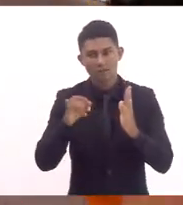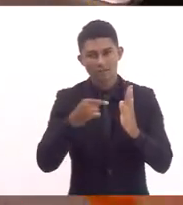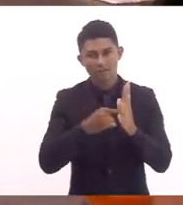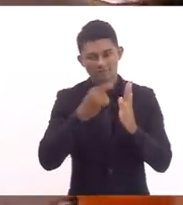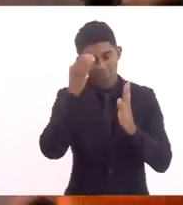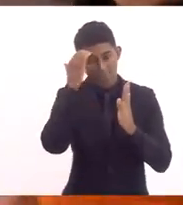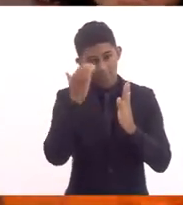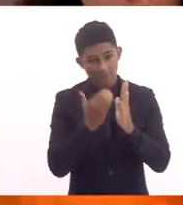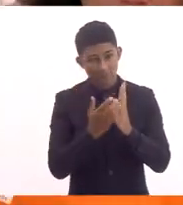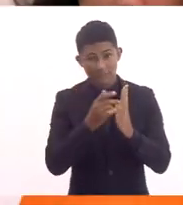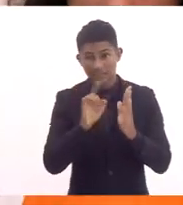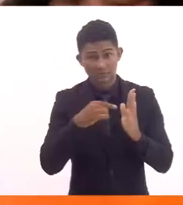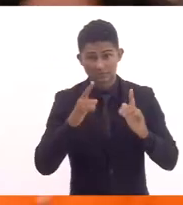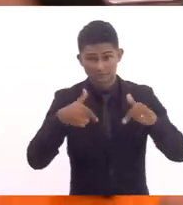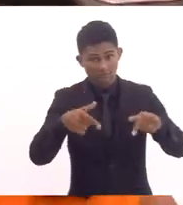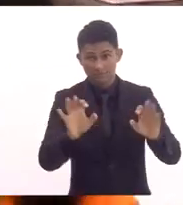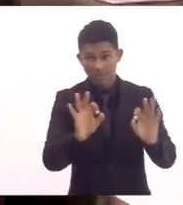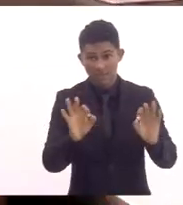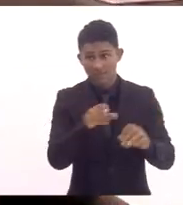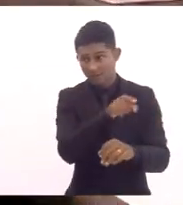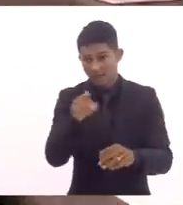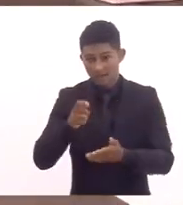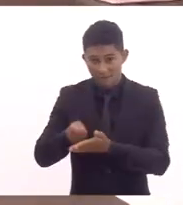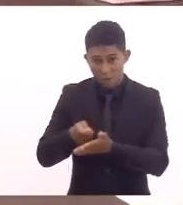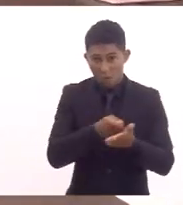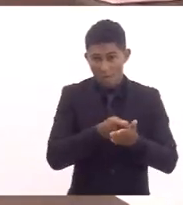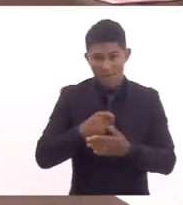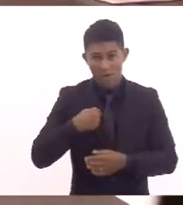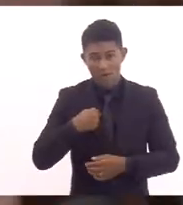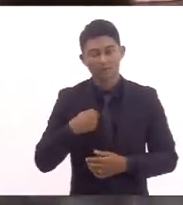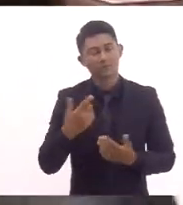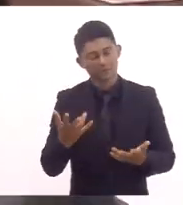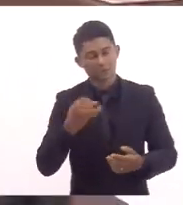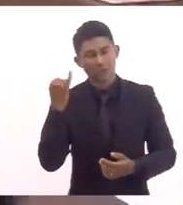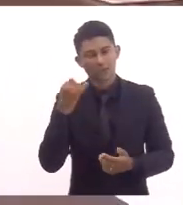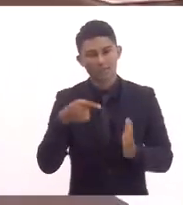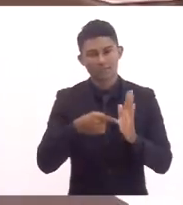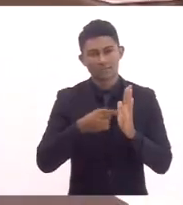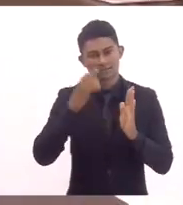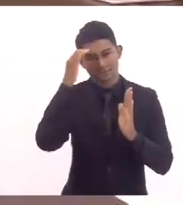gente a gente não fizer tudo que a gente se comprometeu aqui